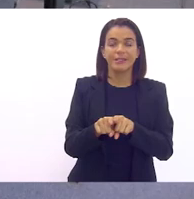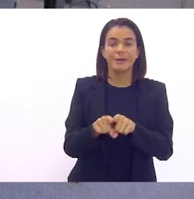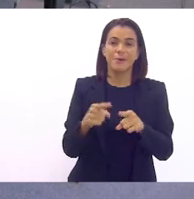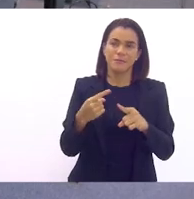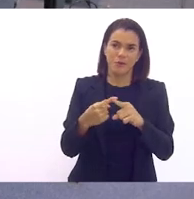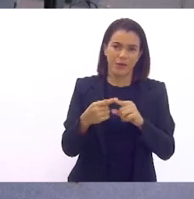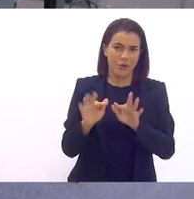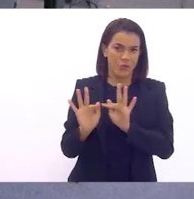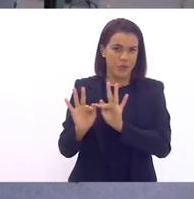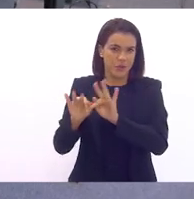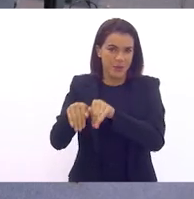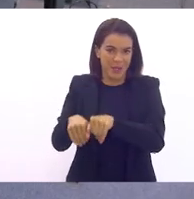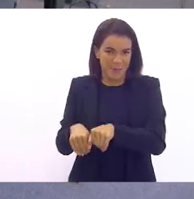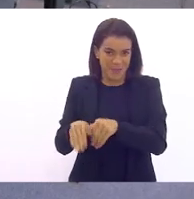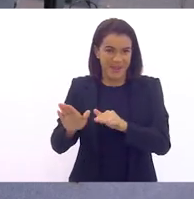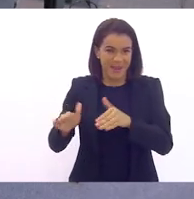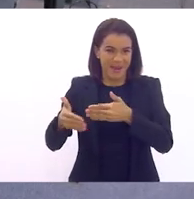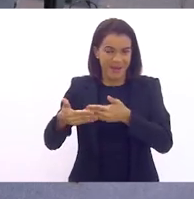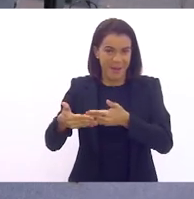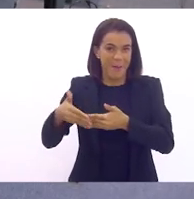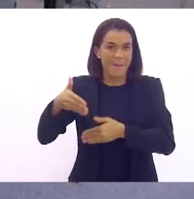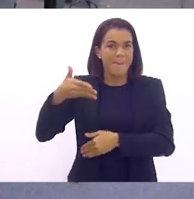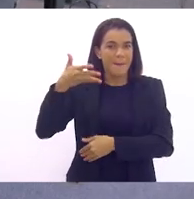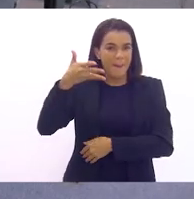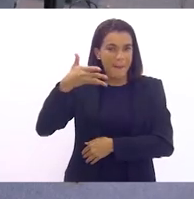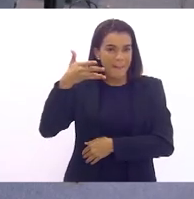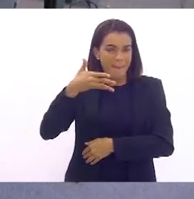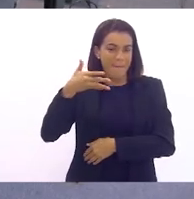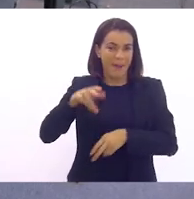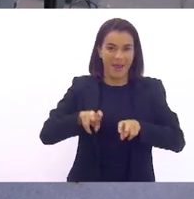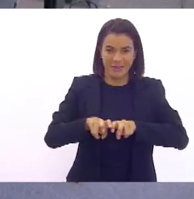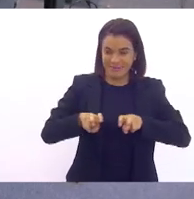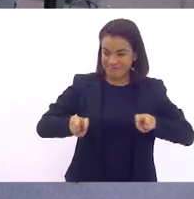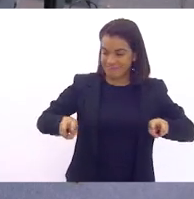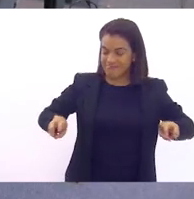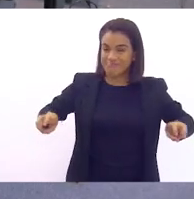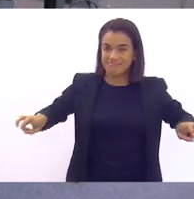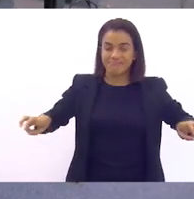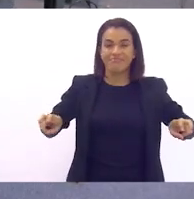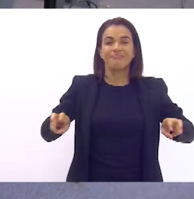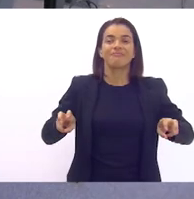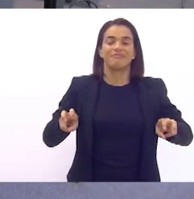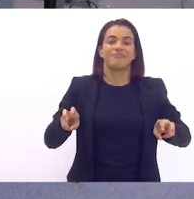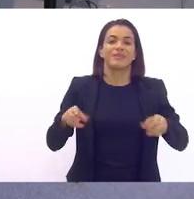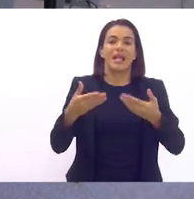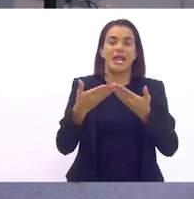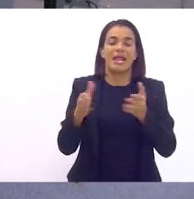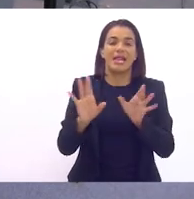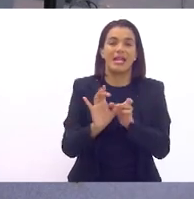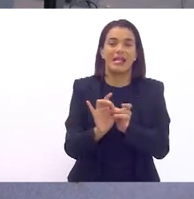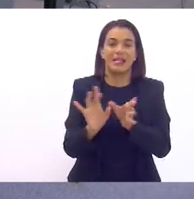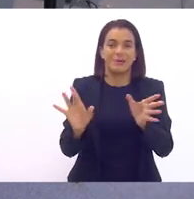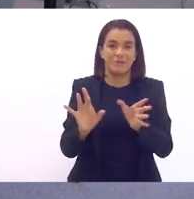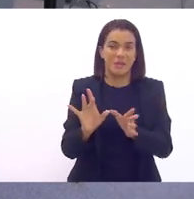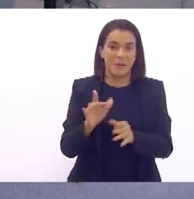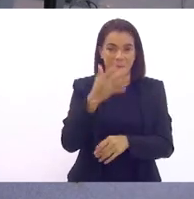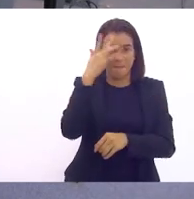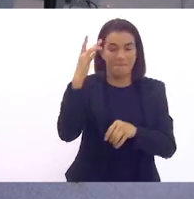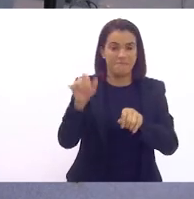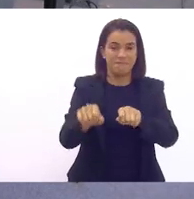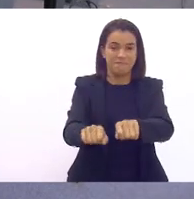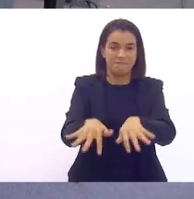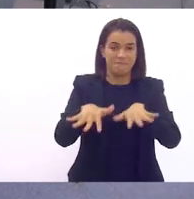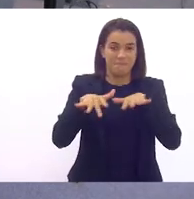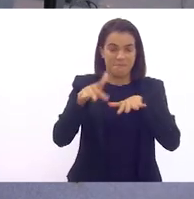depois que nós terminarmos aqui as falas da mesa para abrir a inscrição né para quem do auditório